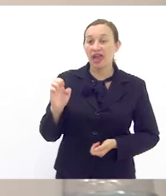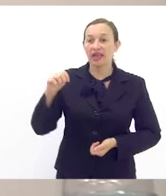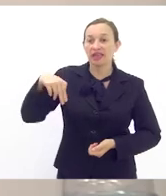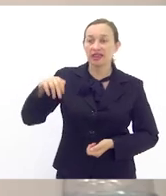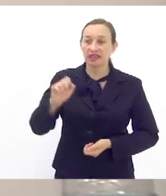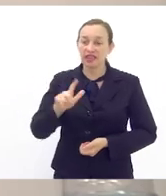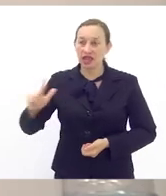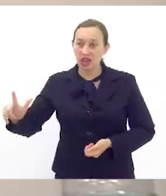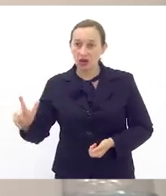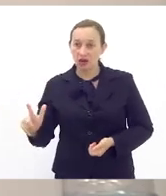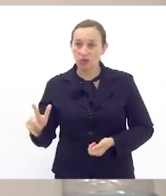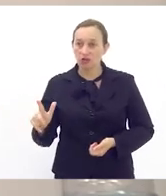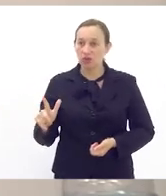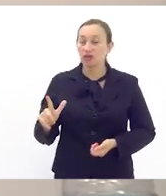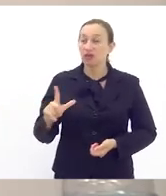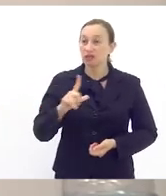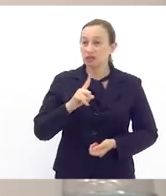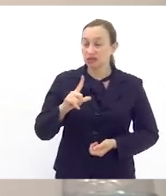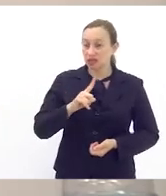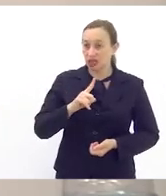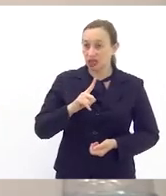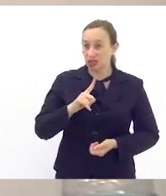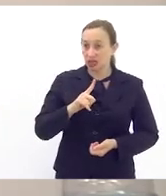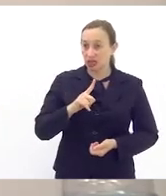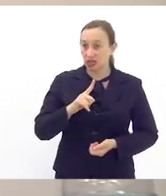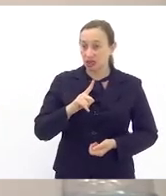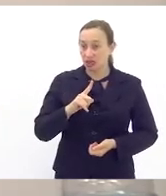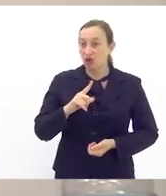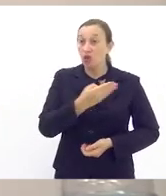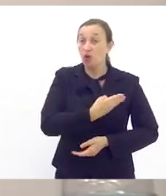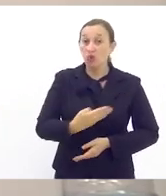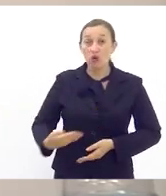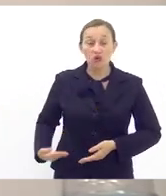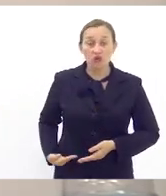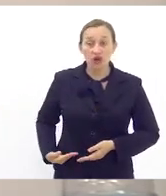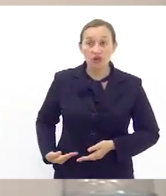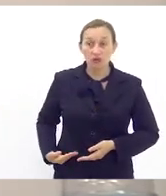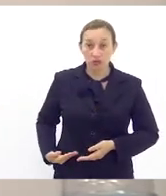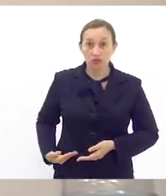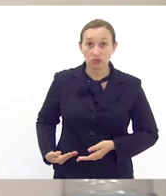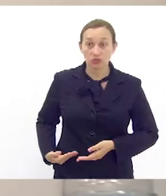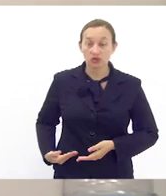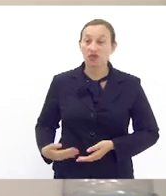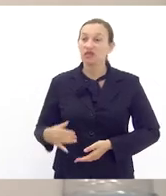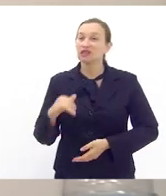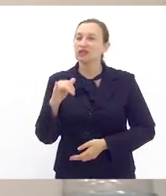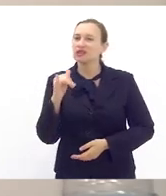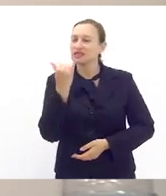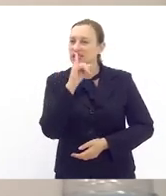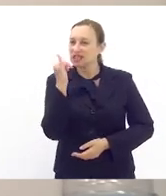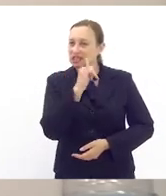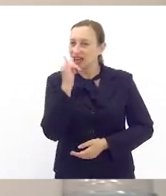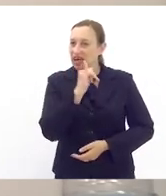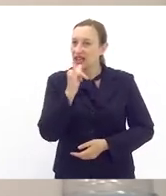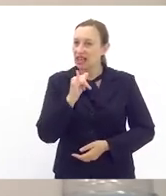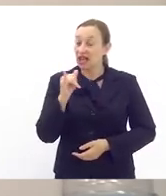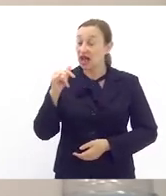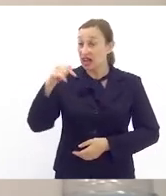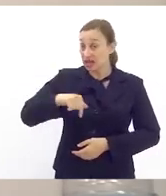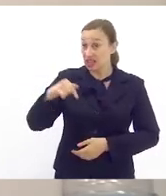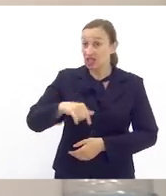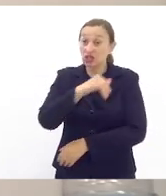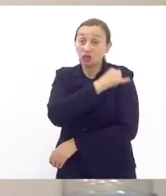majoritariamente tem como acionista o governo italiano a enel do Brasil aqui no rio pelo menos é